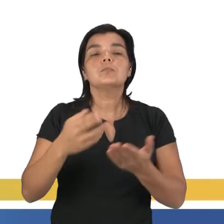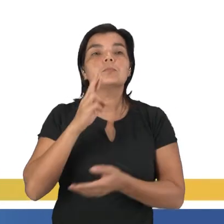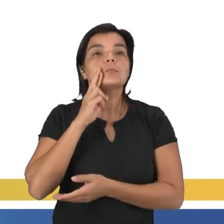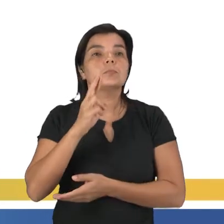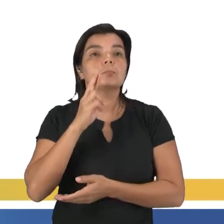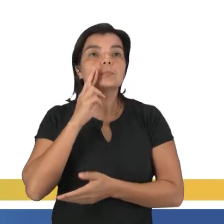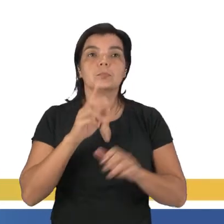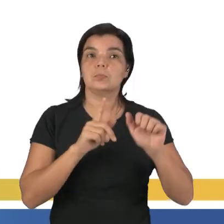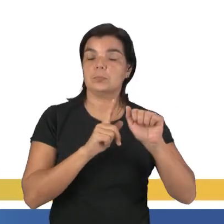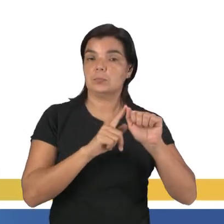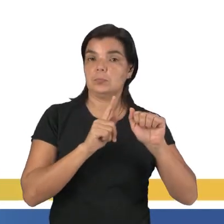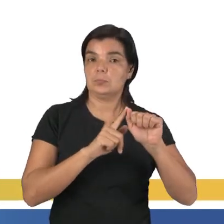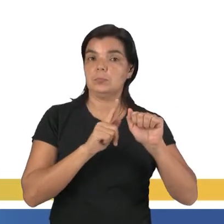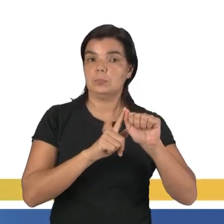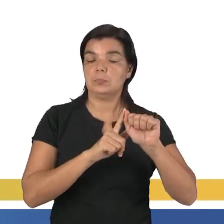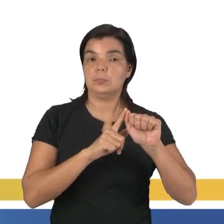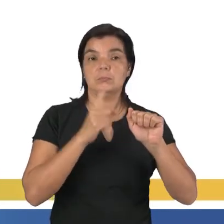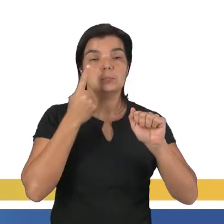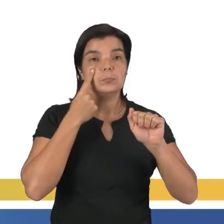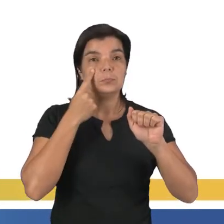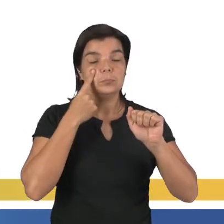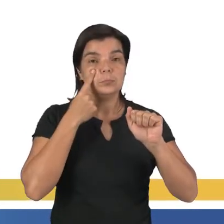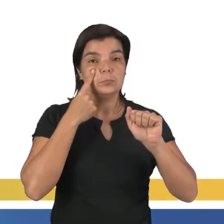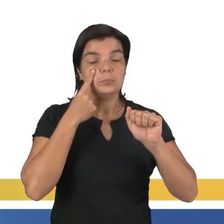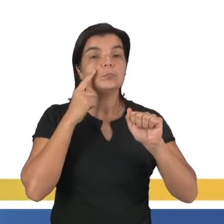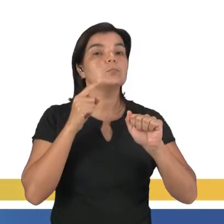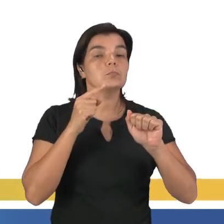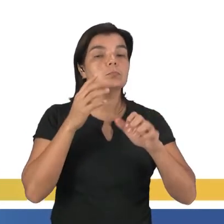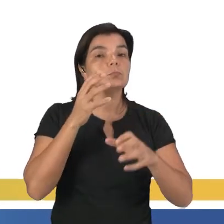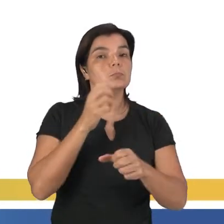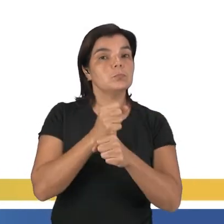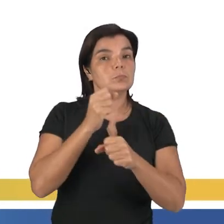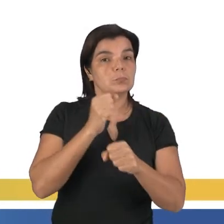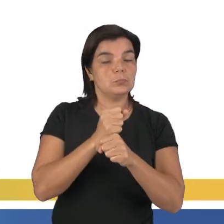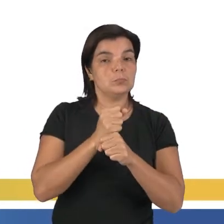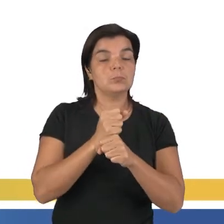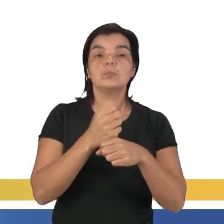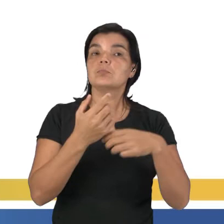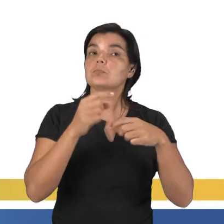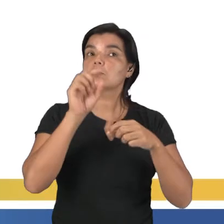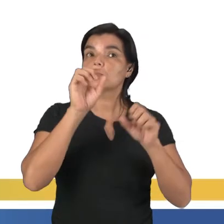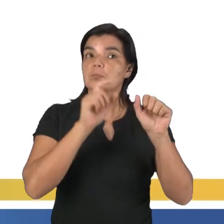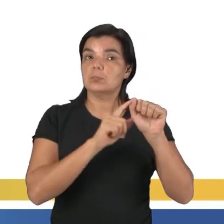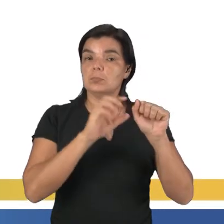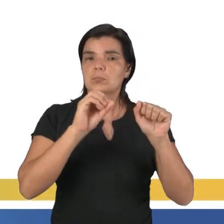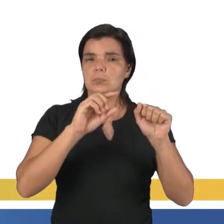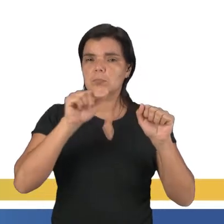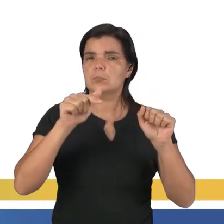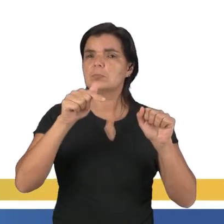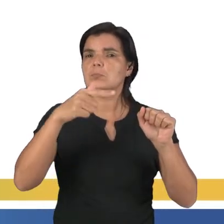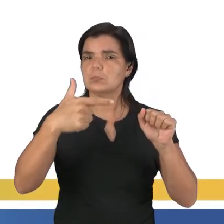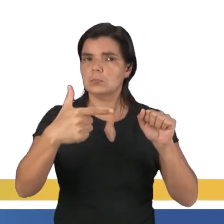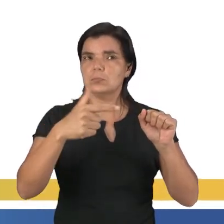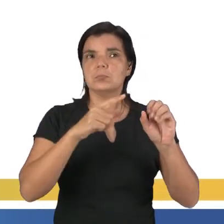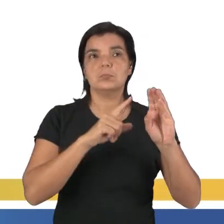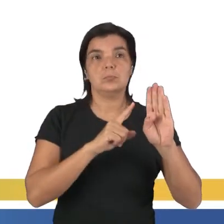Olha aí as opções e a gente vai fazer o cálculo de uma forma que chegue em uma delas. Vai ser